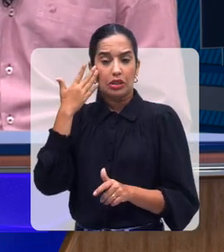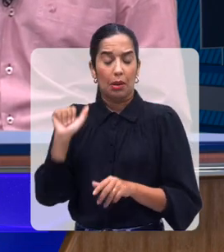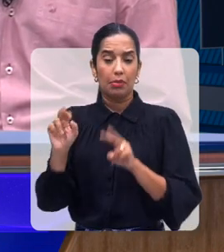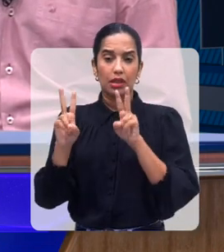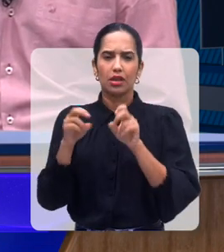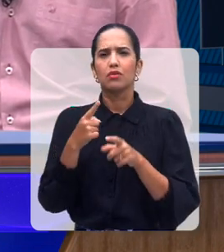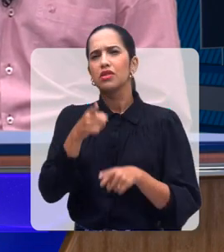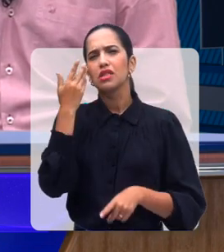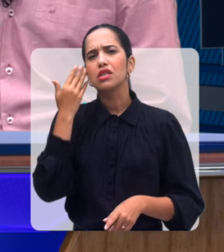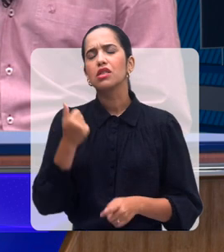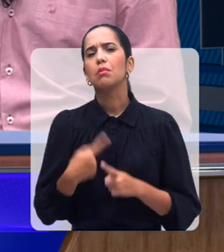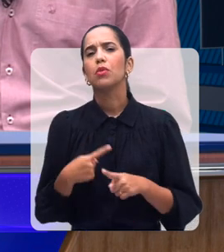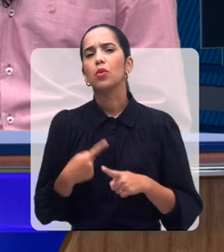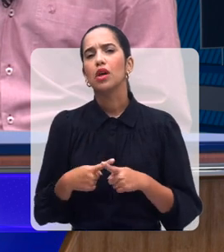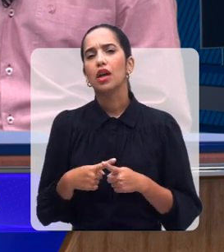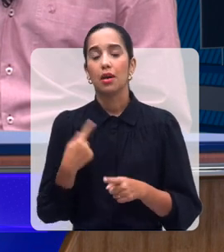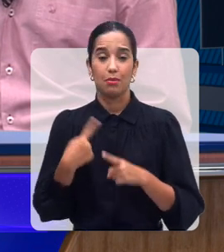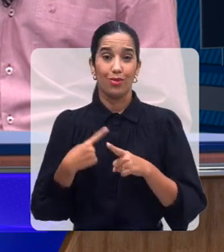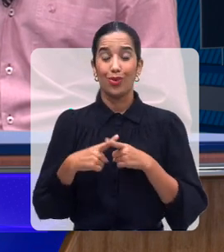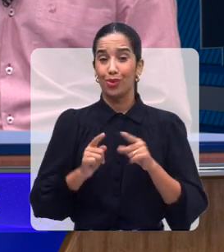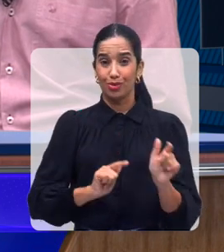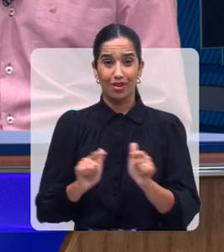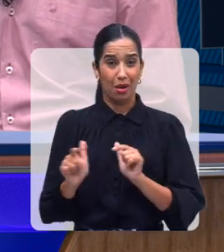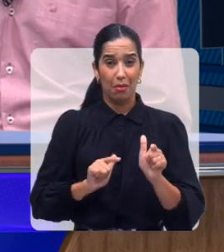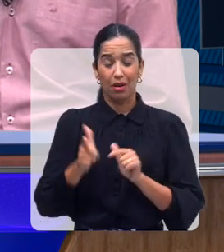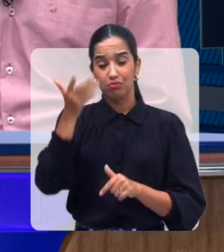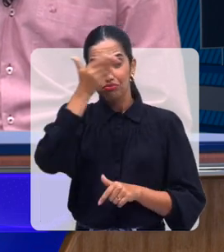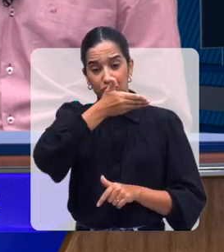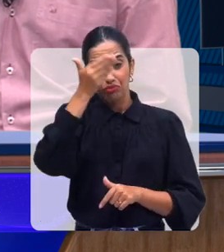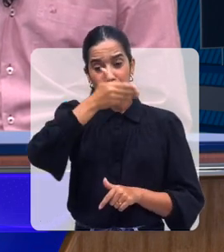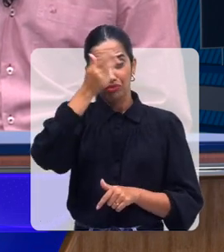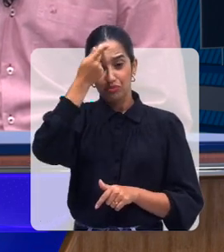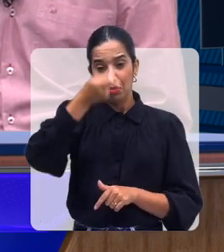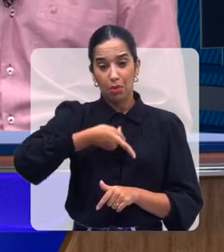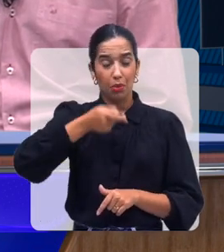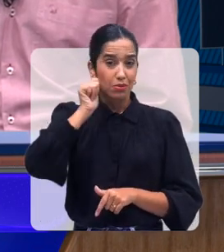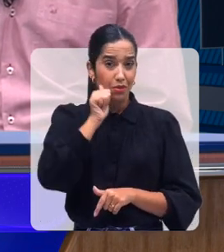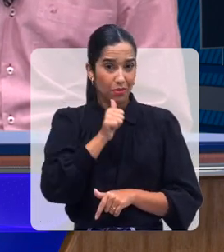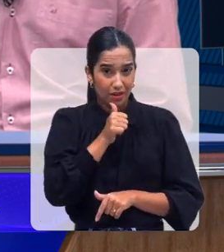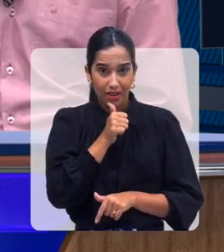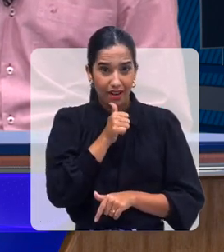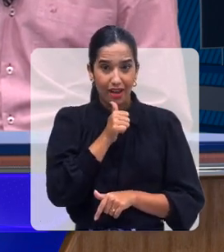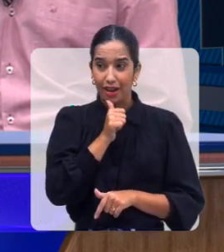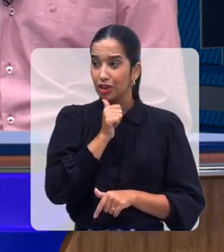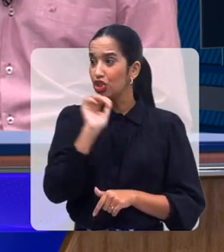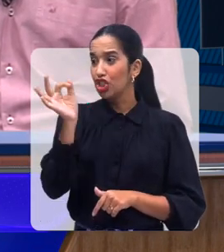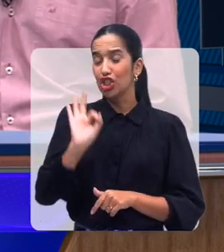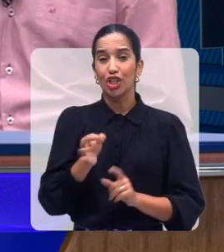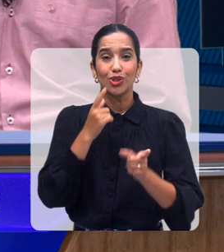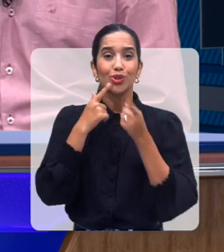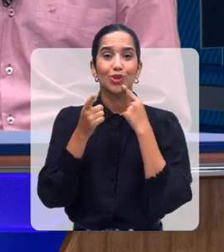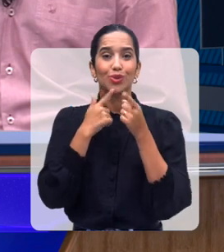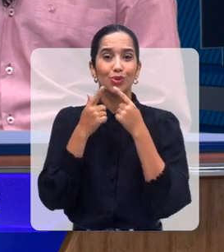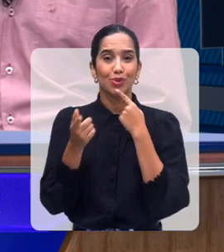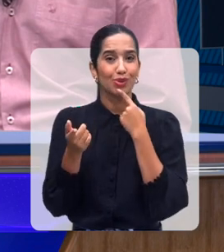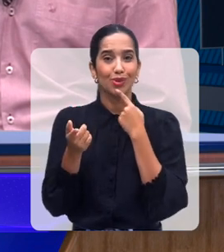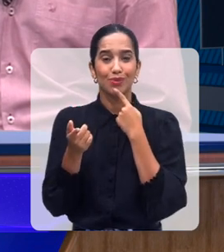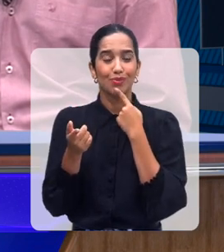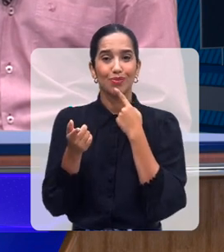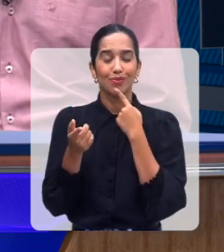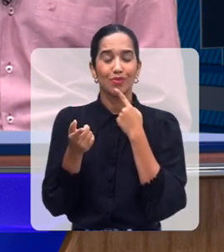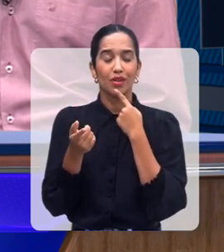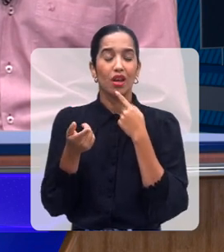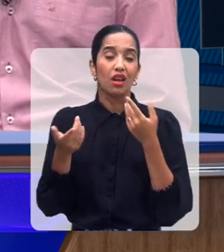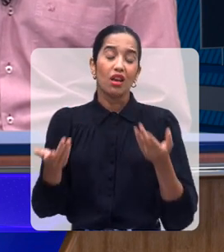começar. Sabe por quê, Chico? Porque o trabalho invisível, o trabalho da mulher, ele não é falado. Ele é